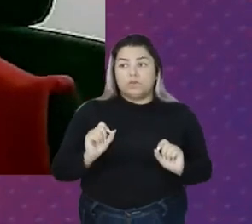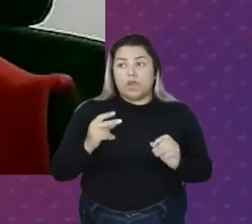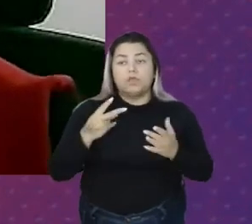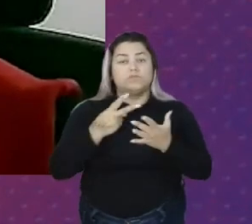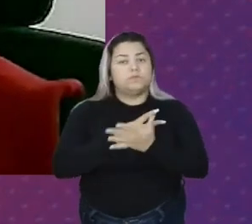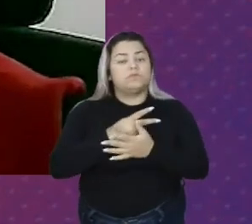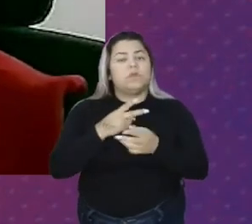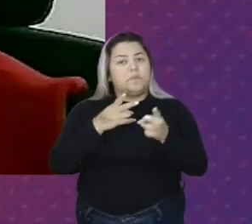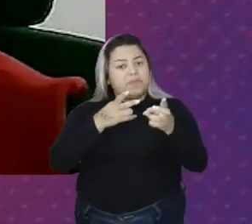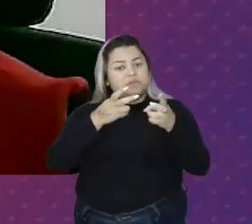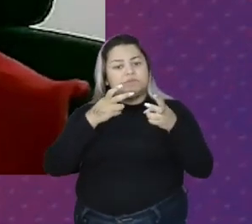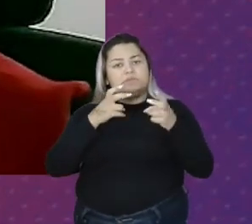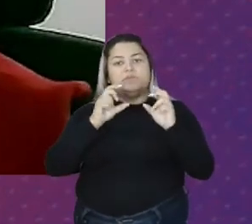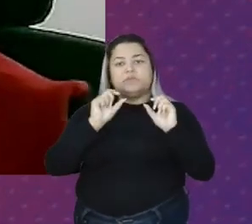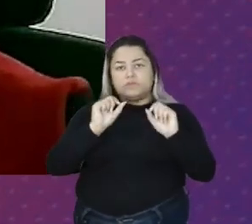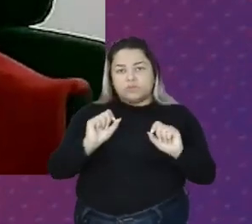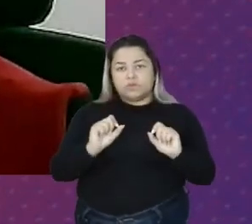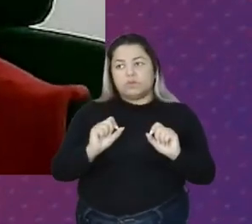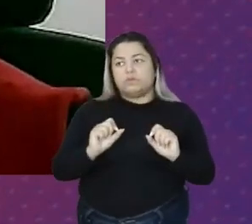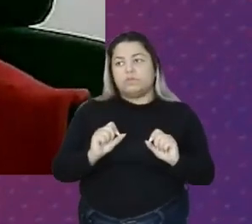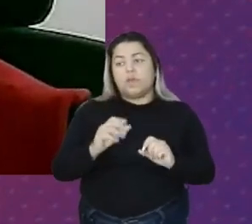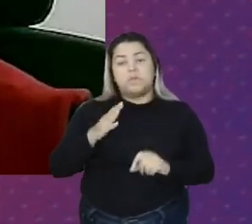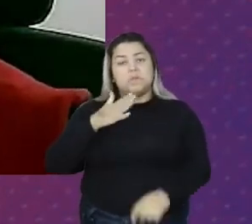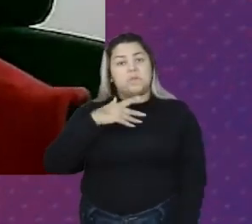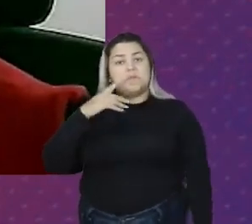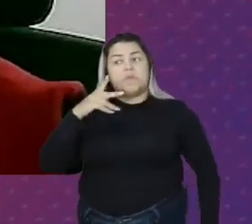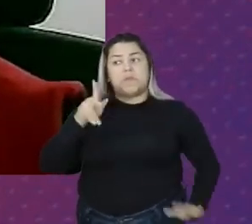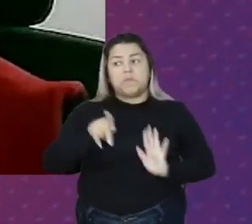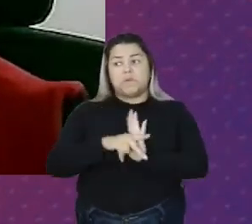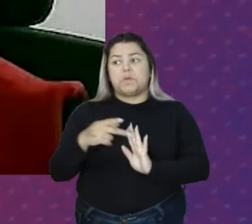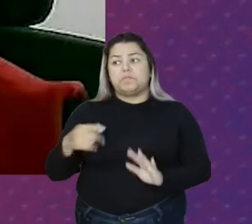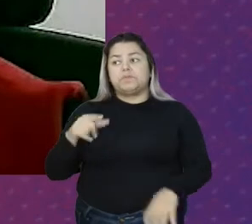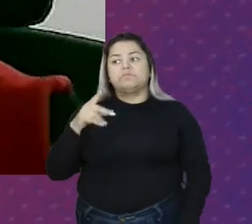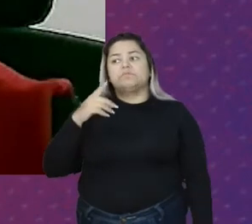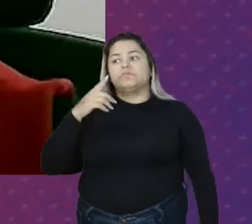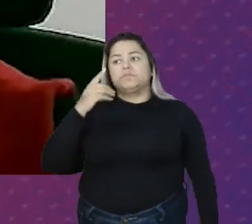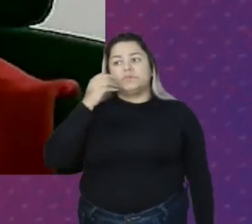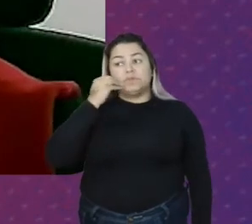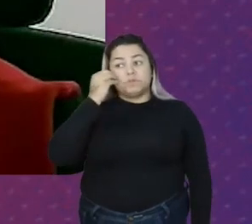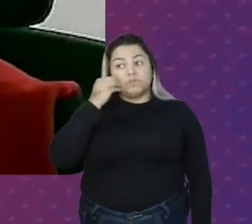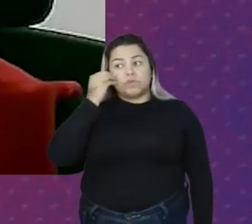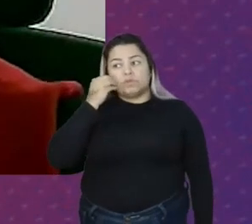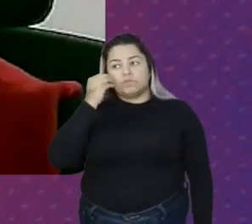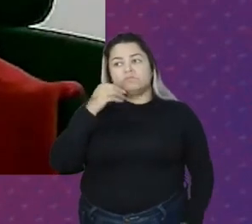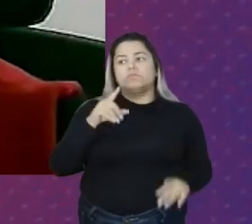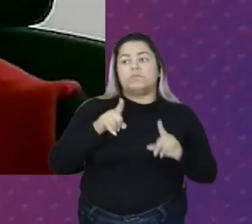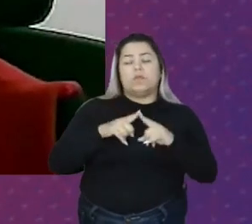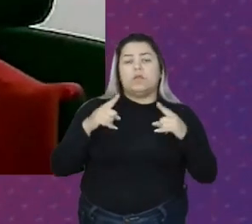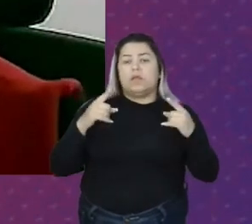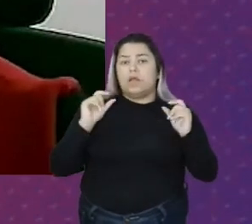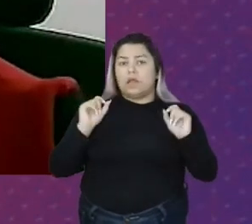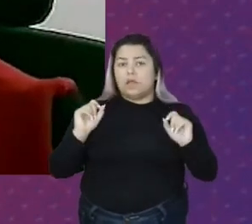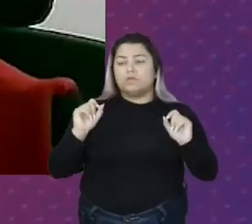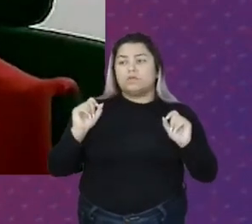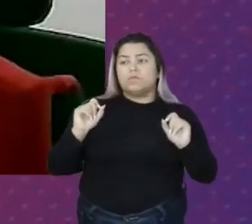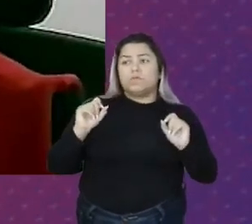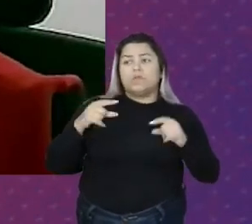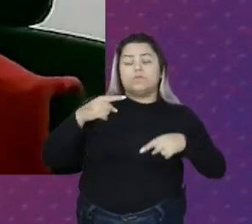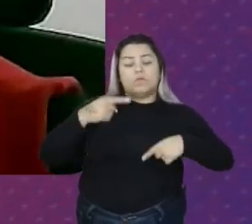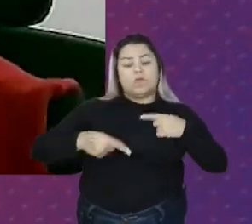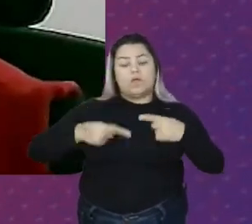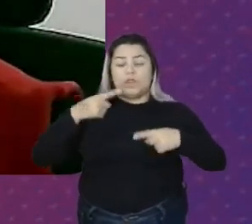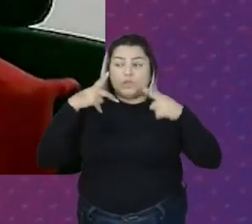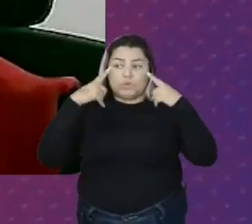temos percebido, tanto pela minha própria experiência como uma vítima de violência política, quanto